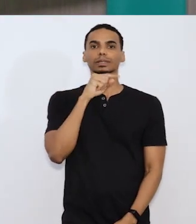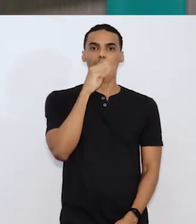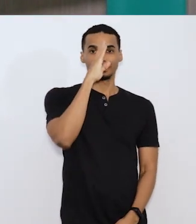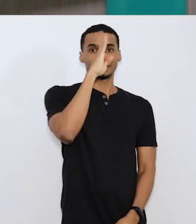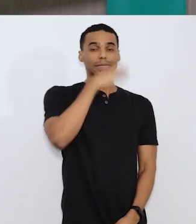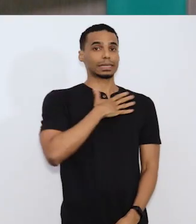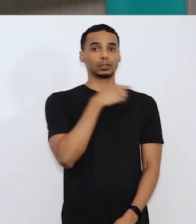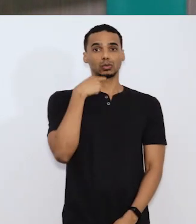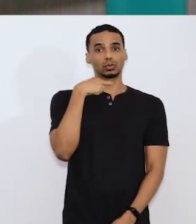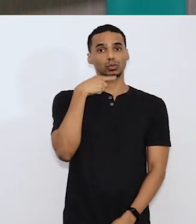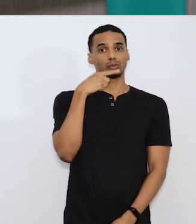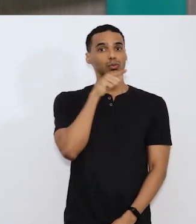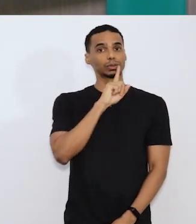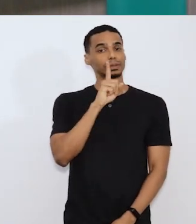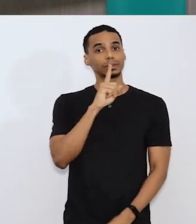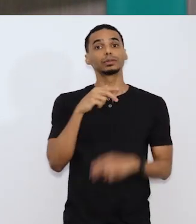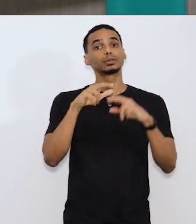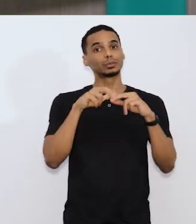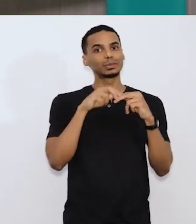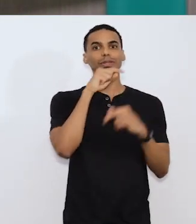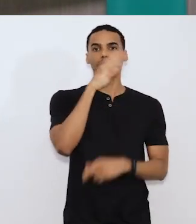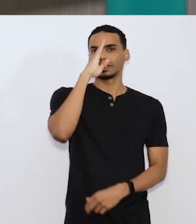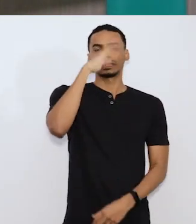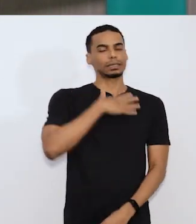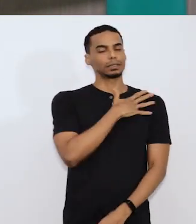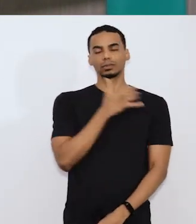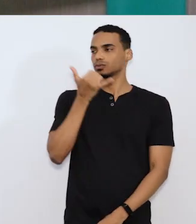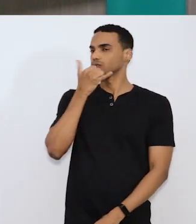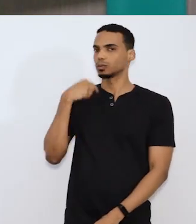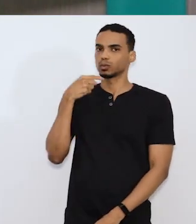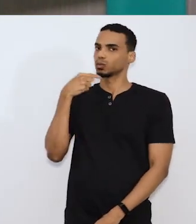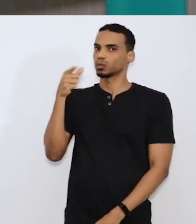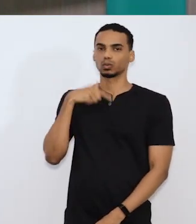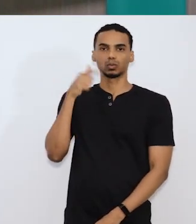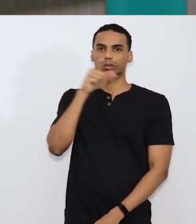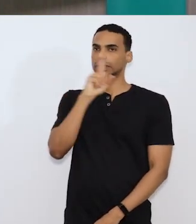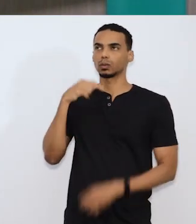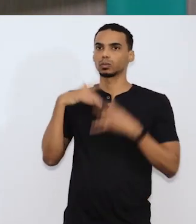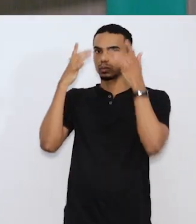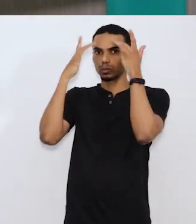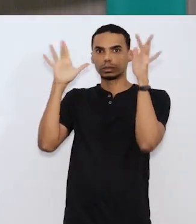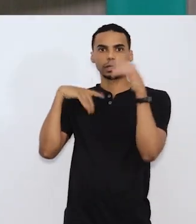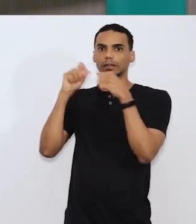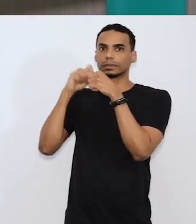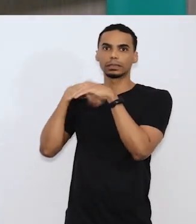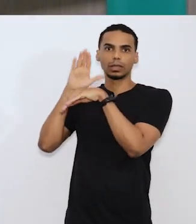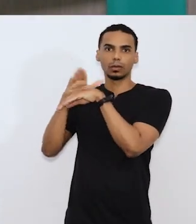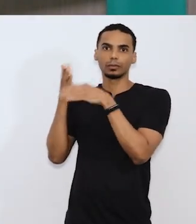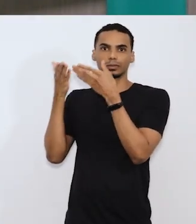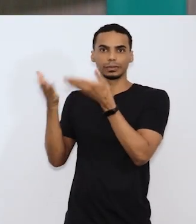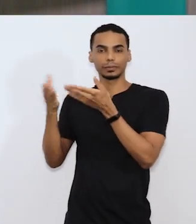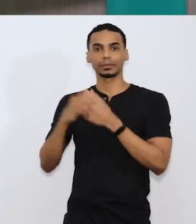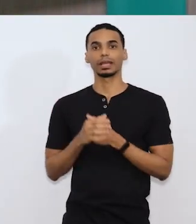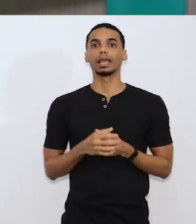do sargento, tanto que o sargento diz, eu já não consigo, já não sei mais o que é que eu faço com você, como uma